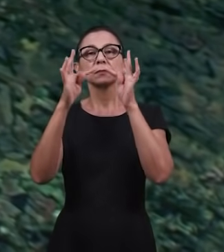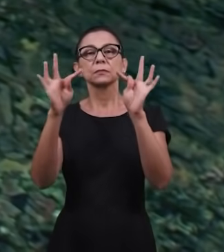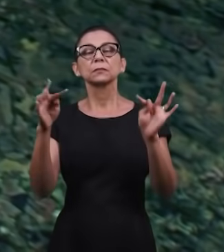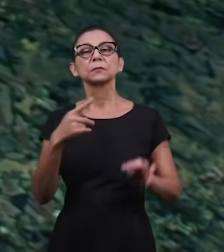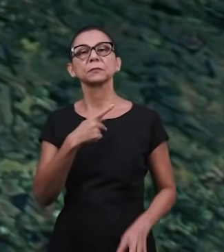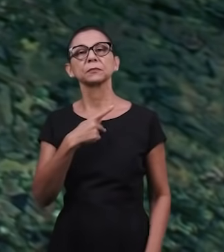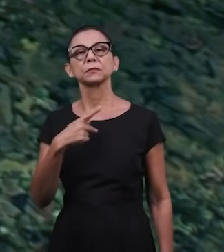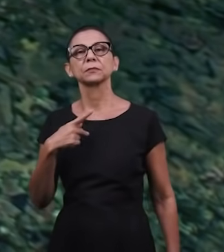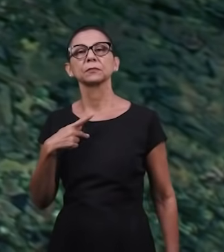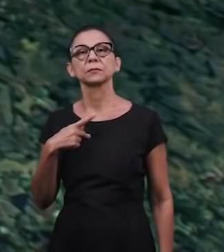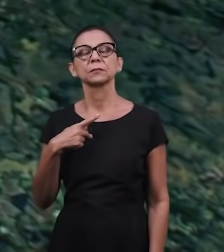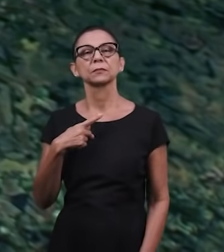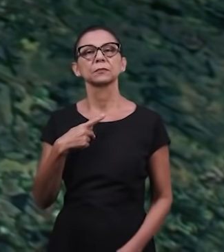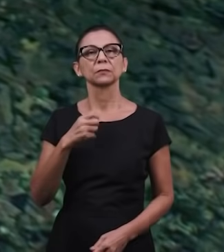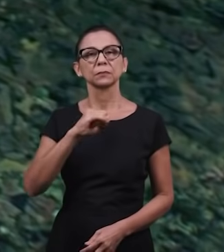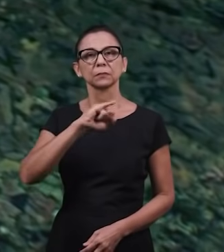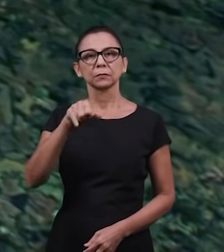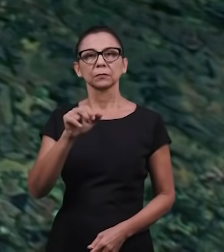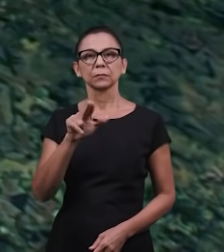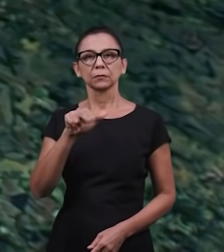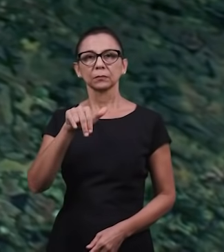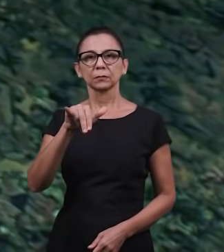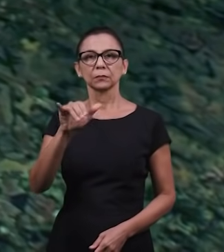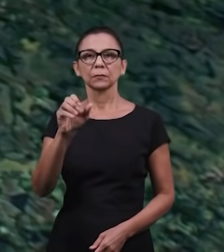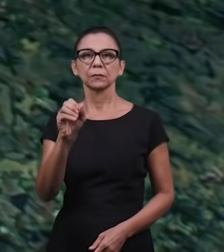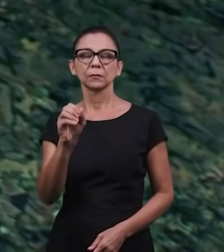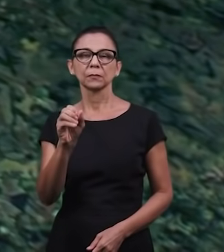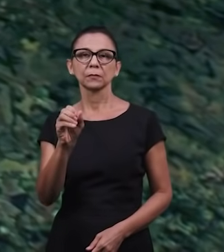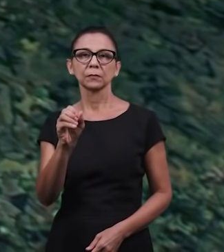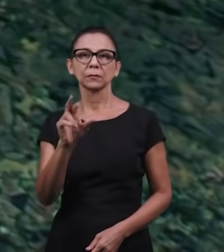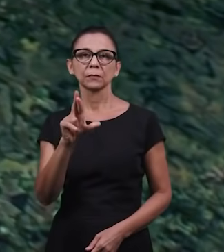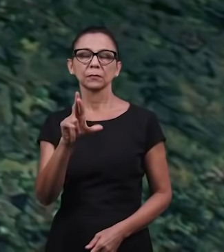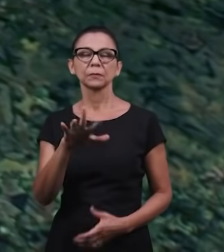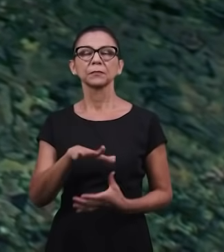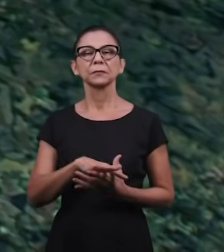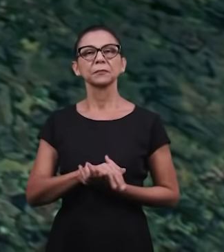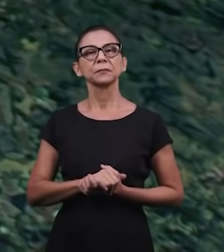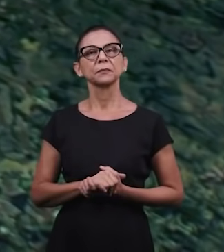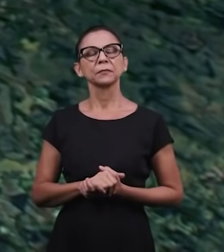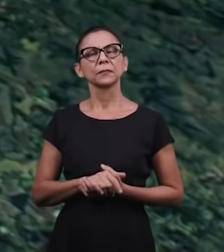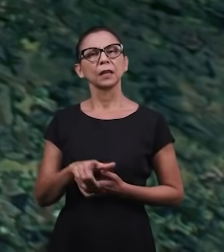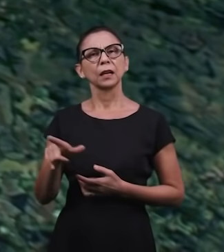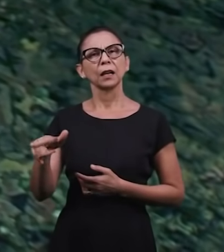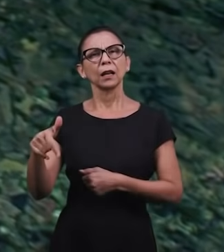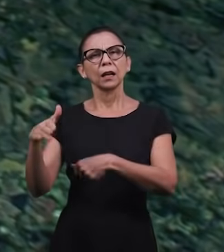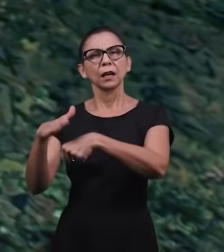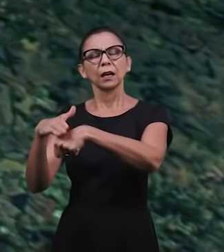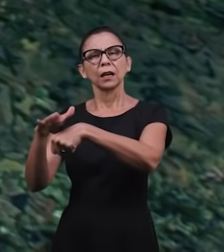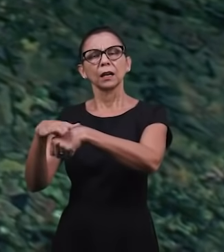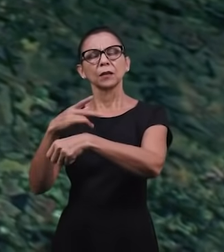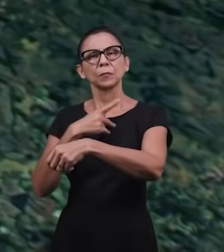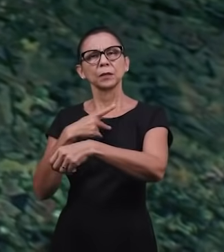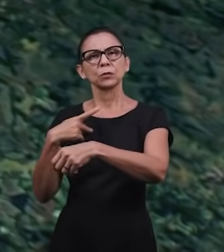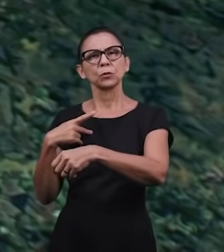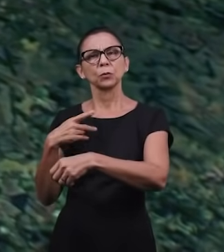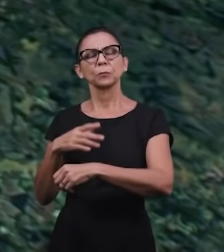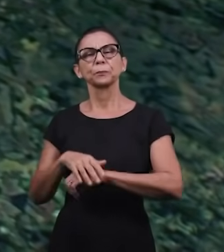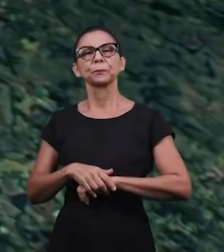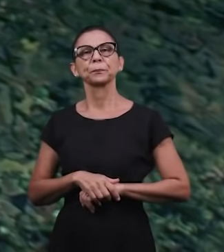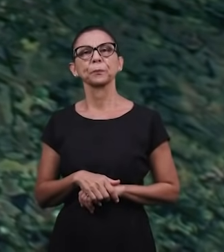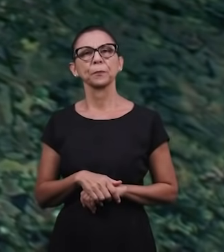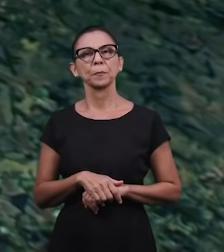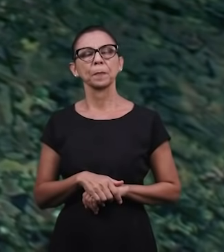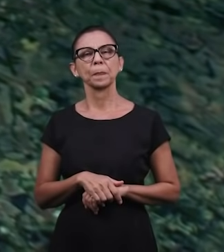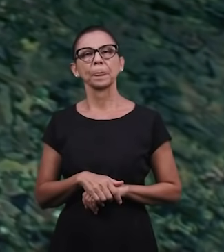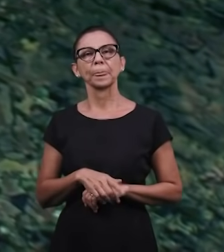é um pastor, que é o pastor Júnior de Rizzo. O pastor Júnior, ele é pastor ali em Apucarana, e ele vai